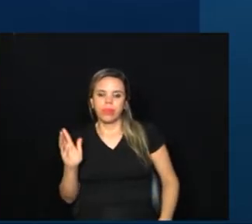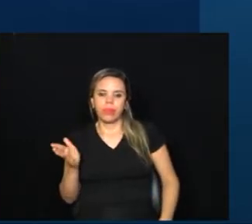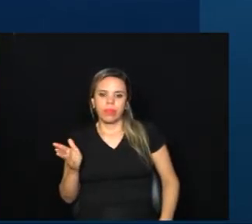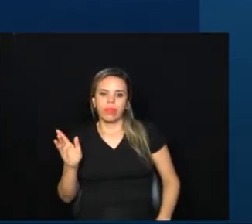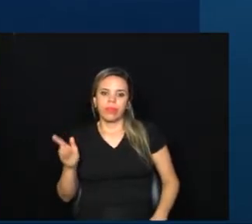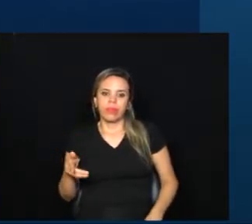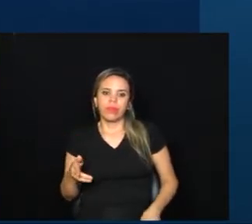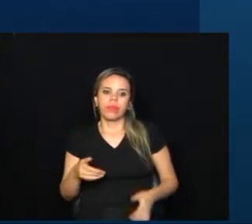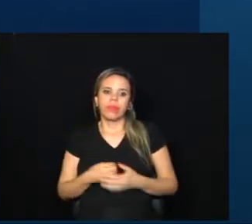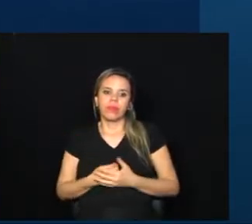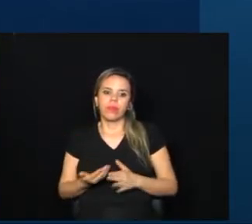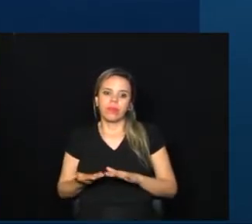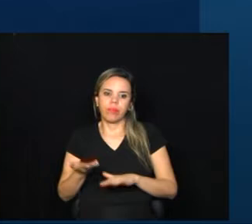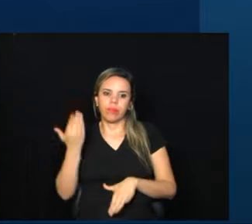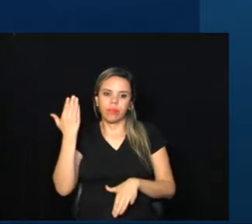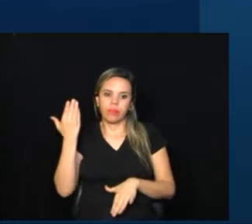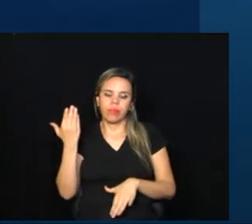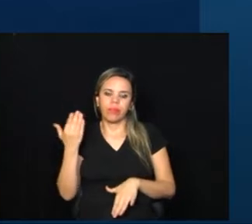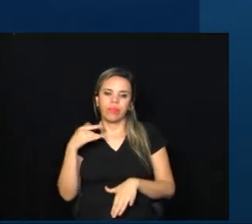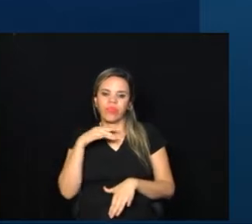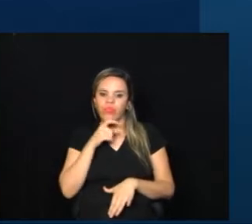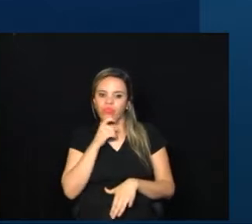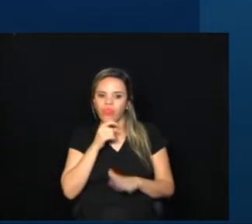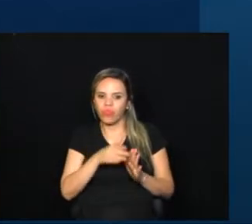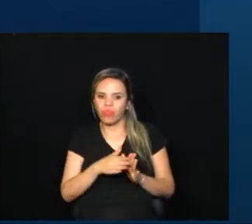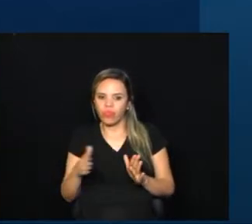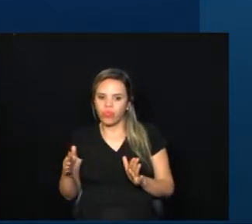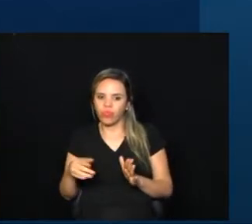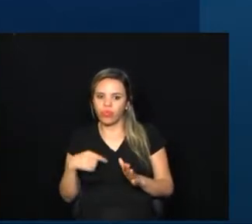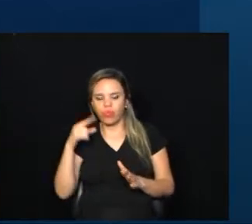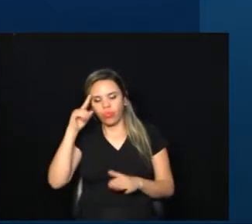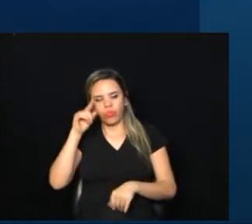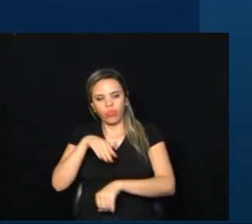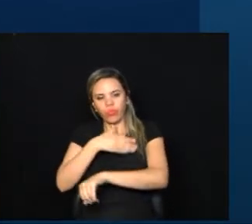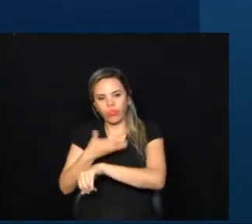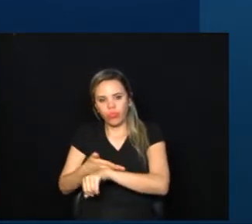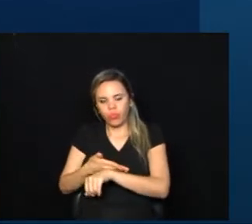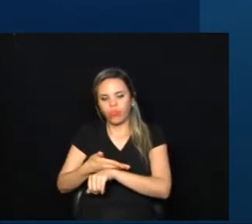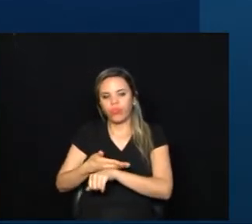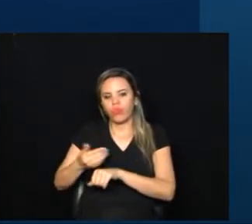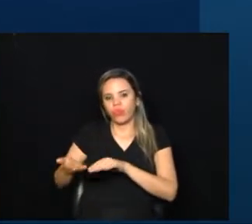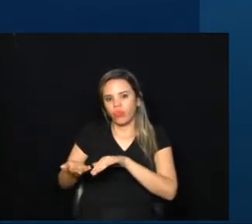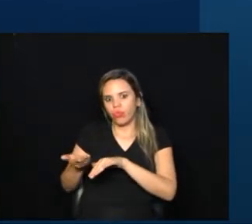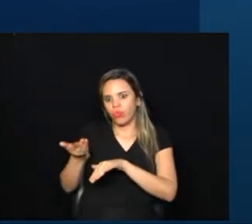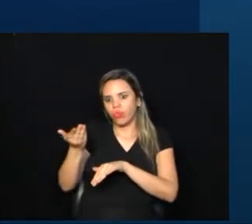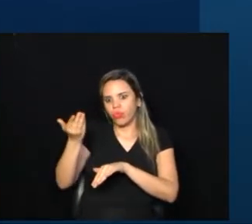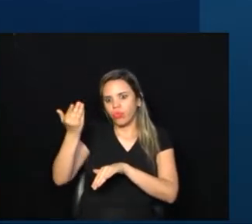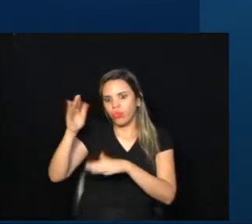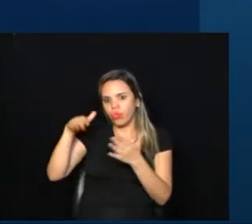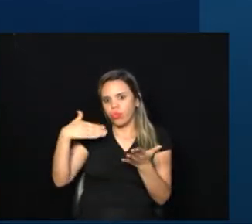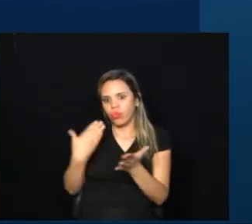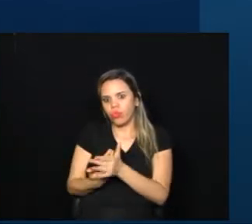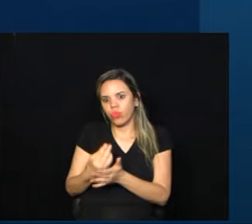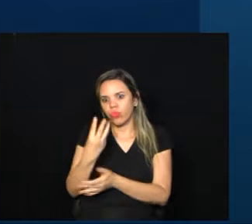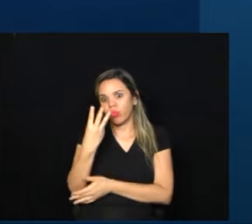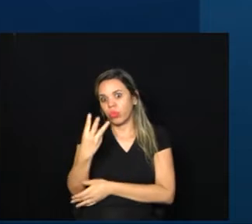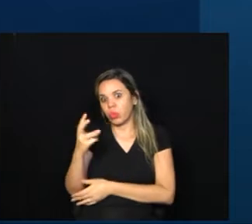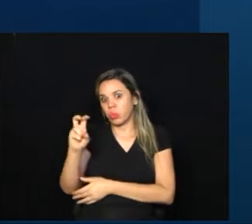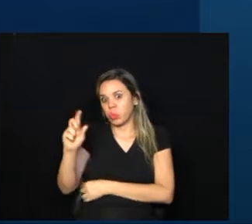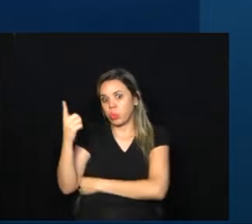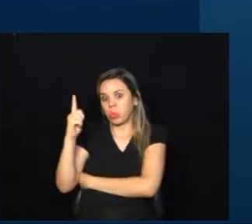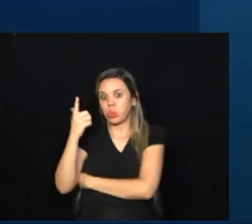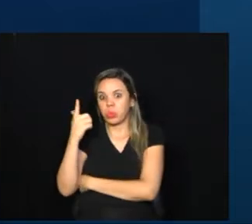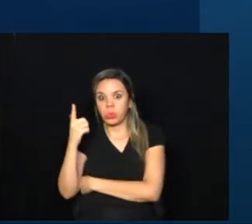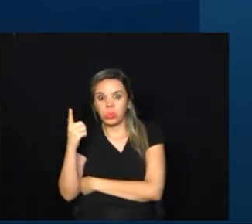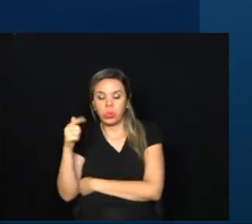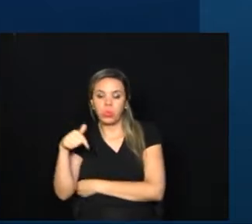é uma mínima elevada para este inverno, mas ao longo do dia essa temperatura vai subindo, podendo chegar aos 35